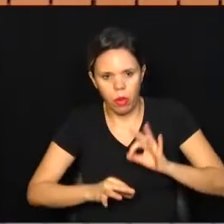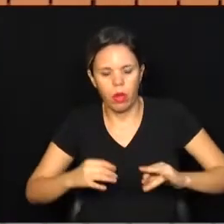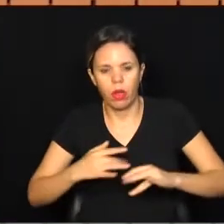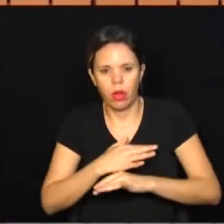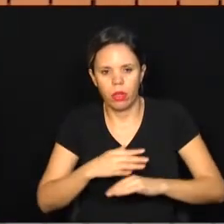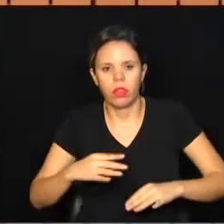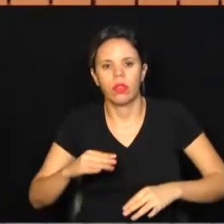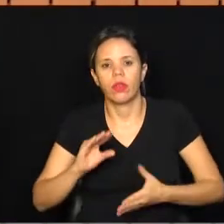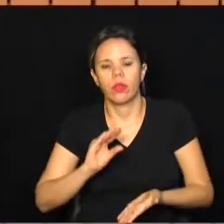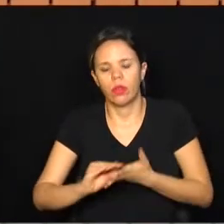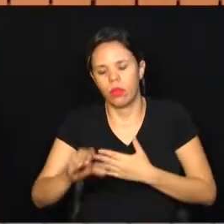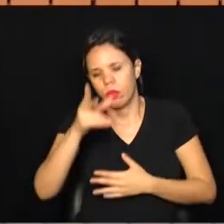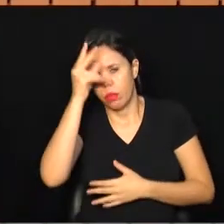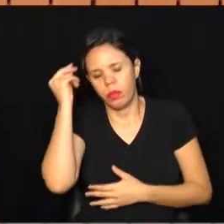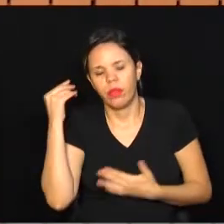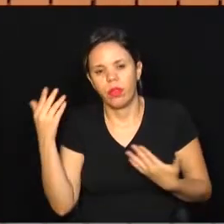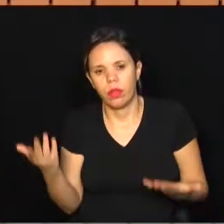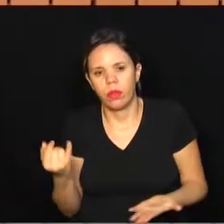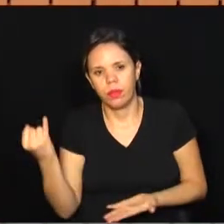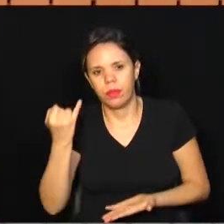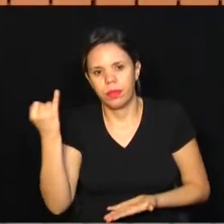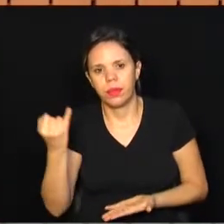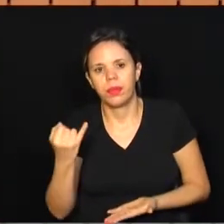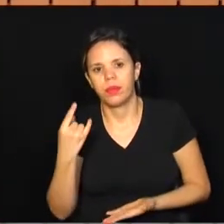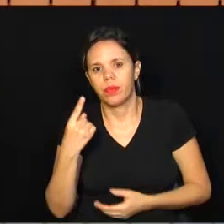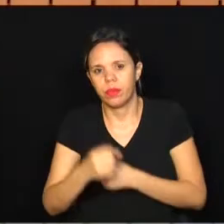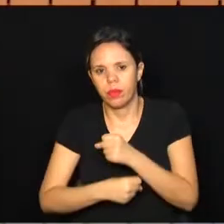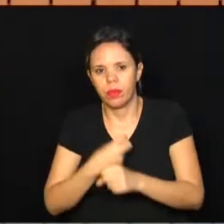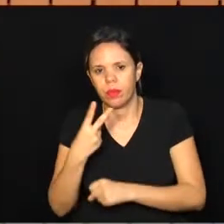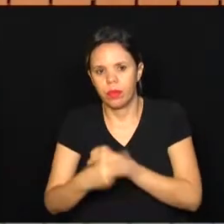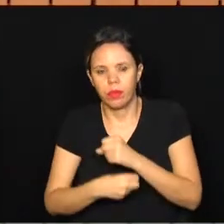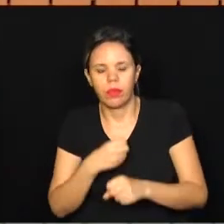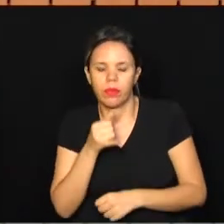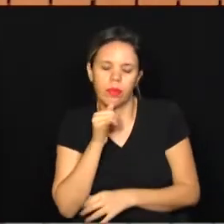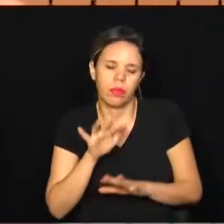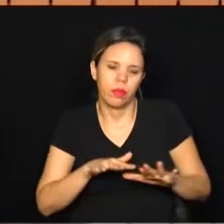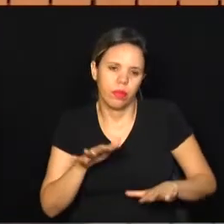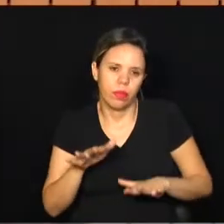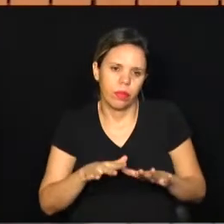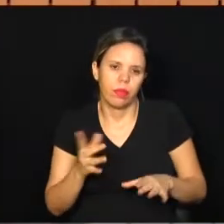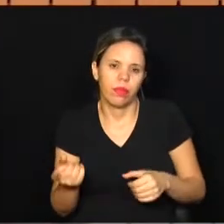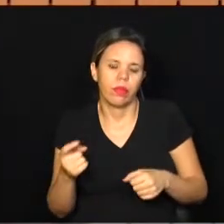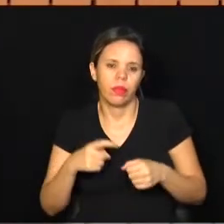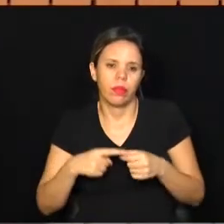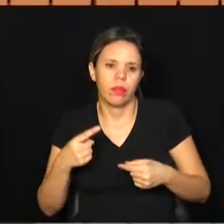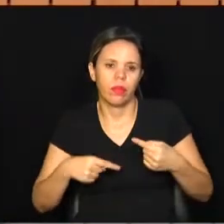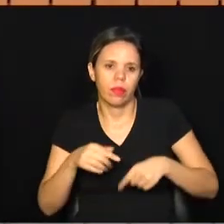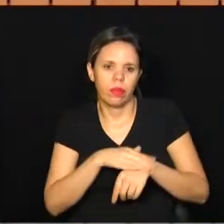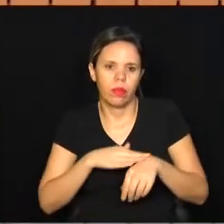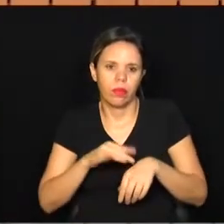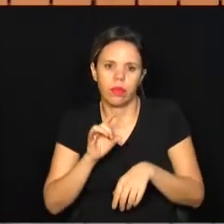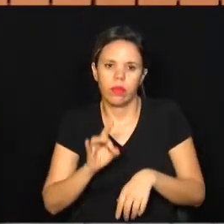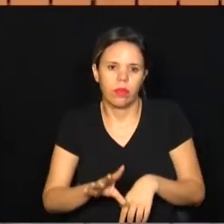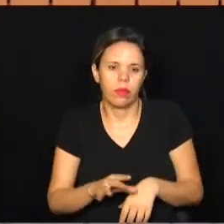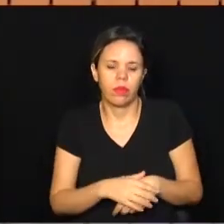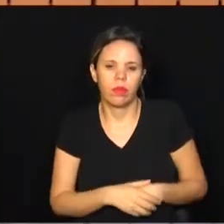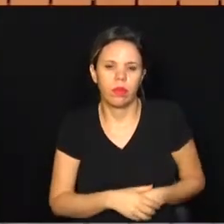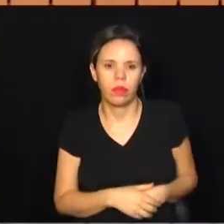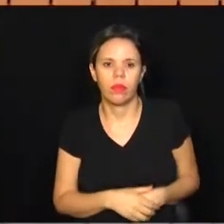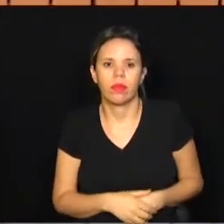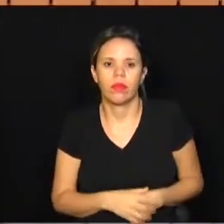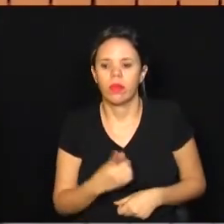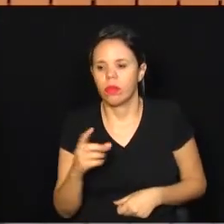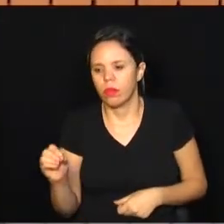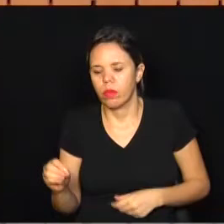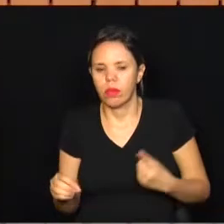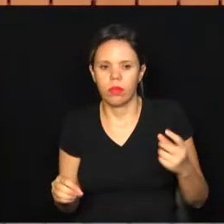dissemos que seria importante, a cada 1 ano e meio, 2 anos, retomar o debate, não é só de 10 em